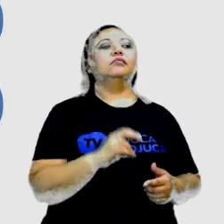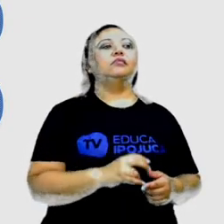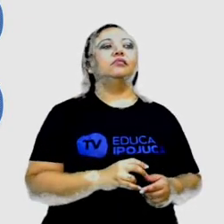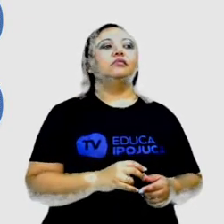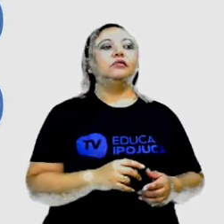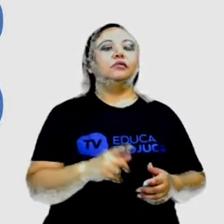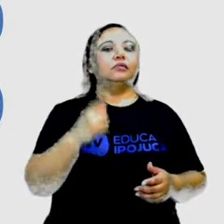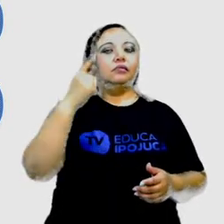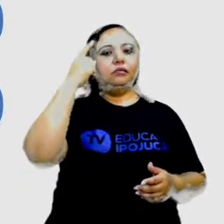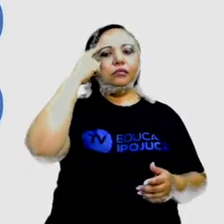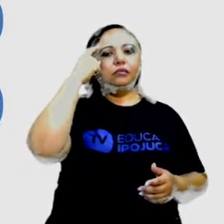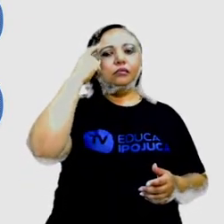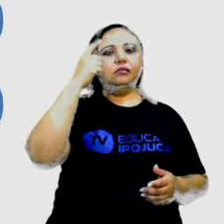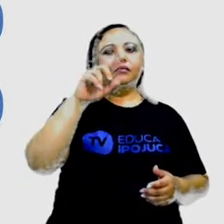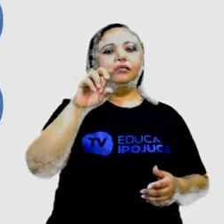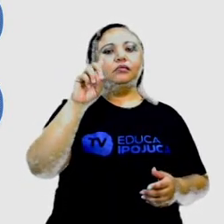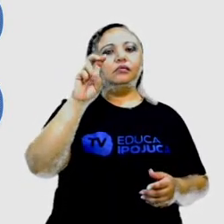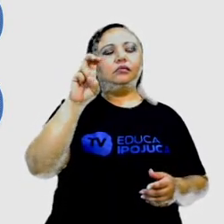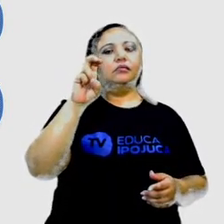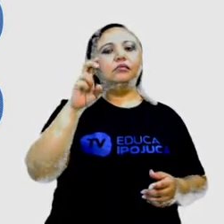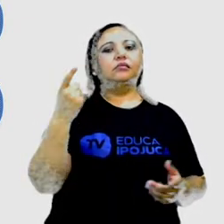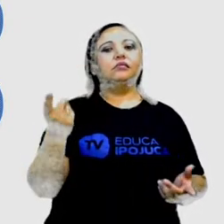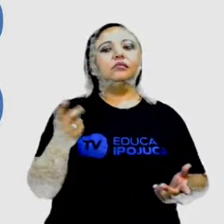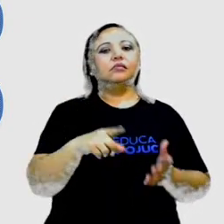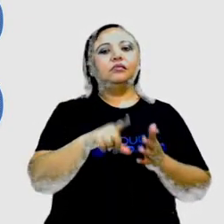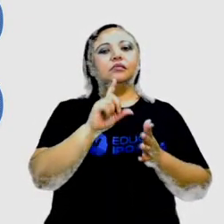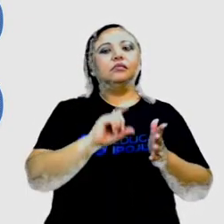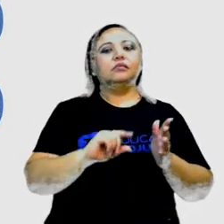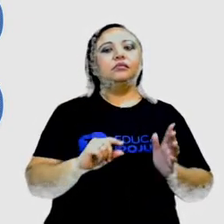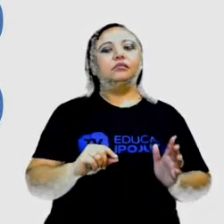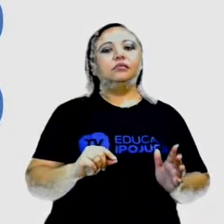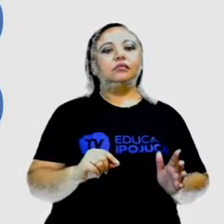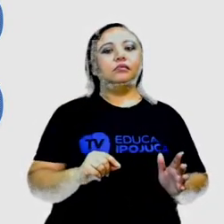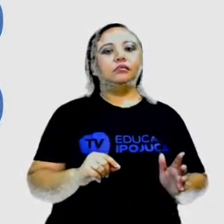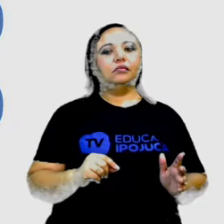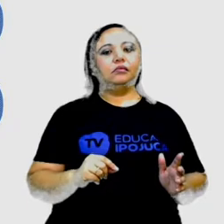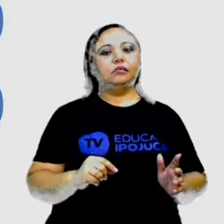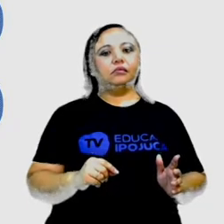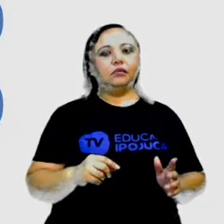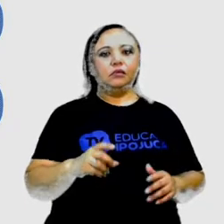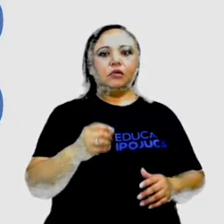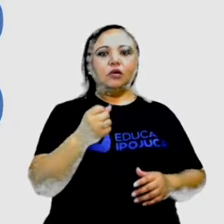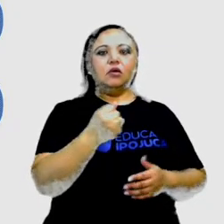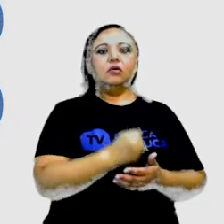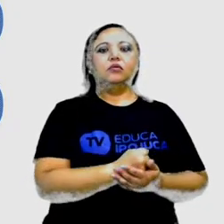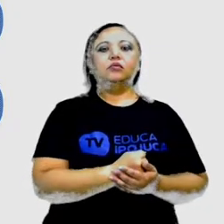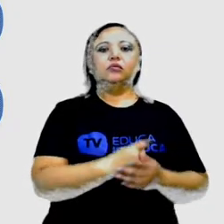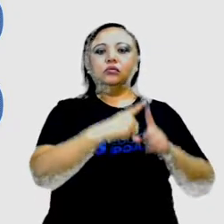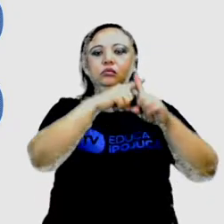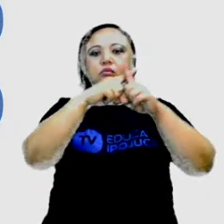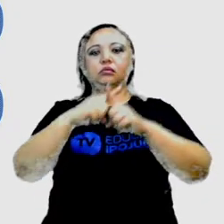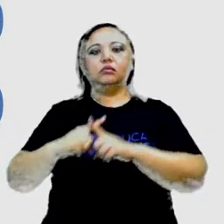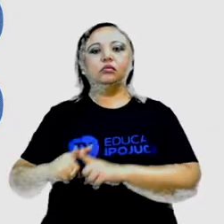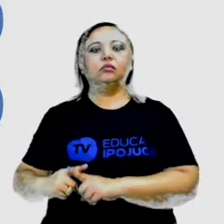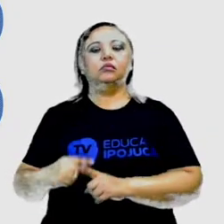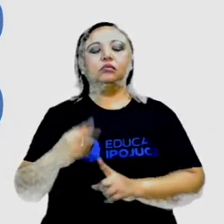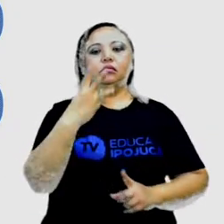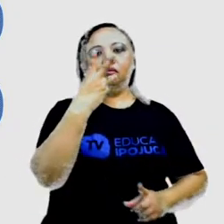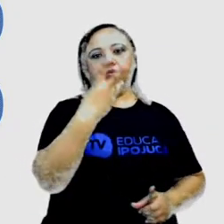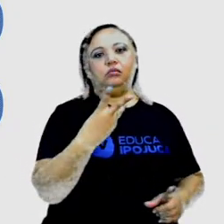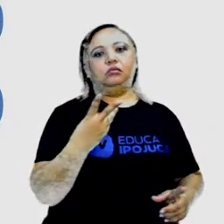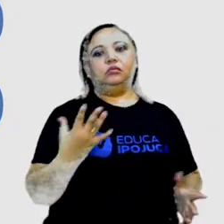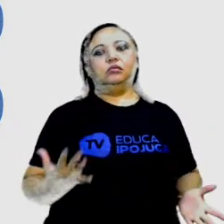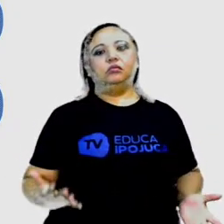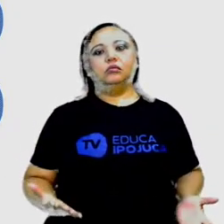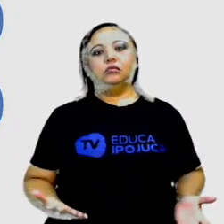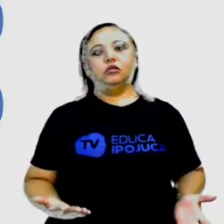de pensar no 5, eu vou perguntar a vocês: quem são os múltiplos de 3? Quais são os 3, depois de